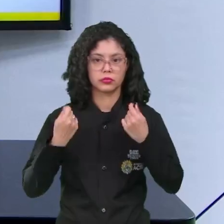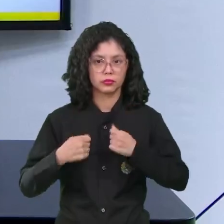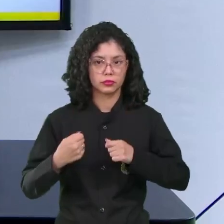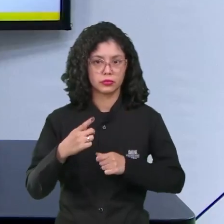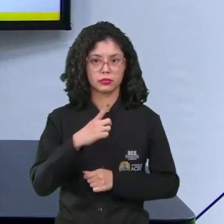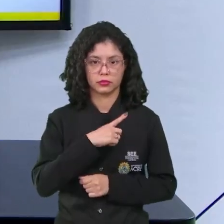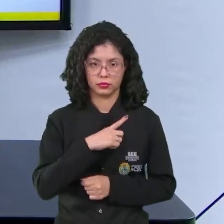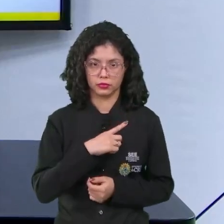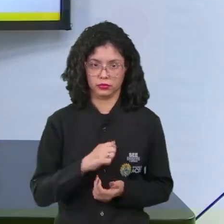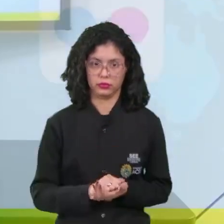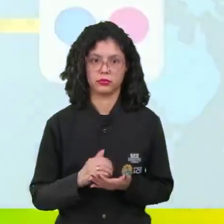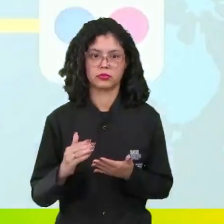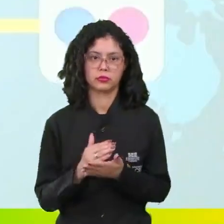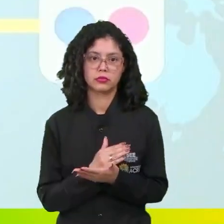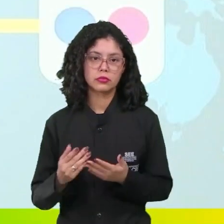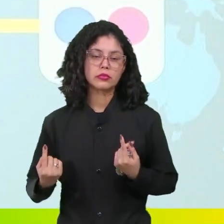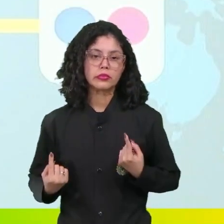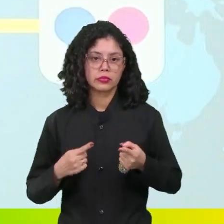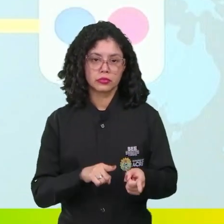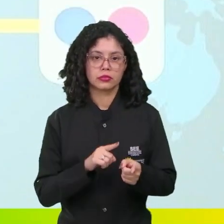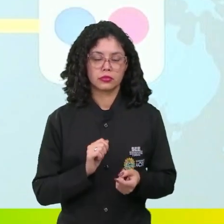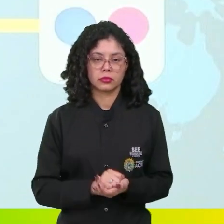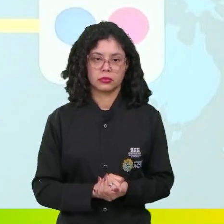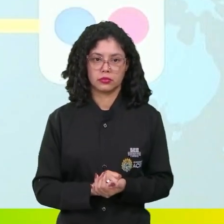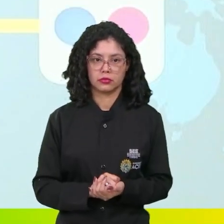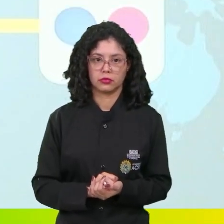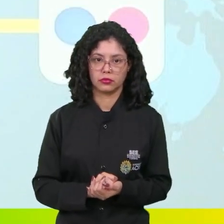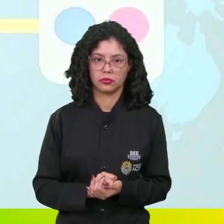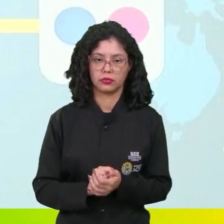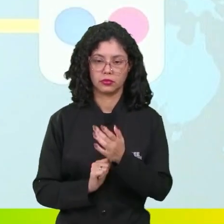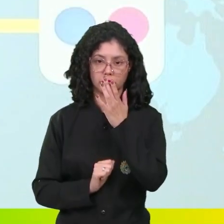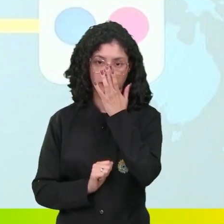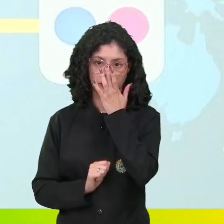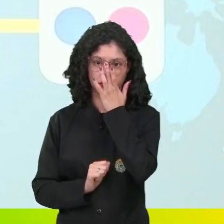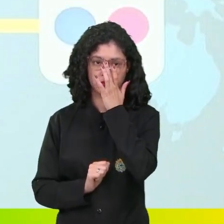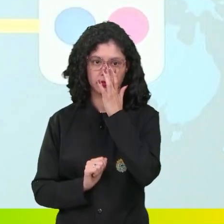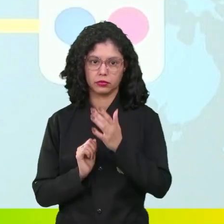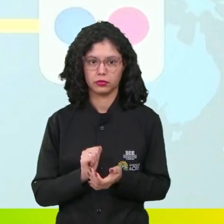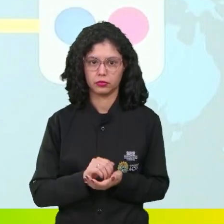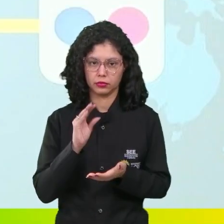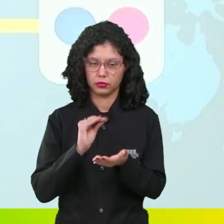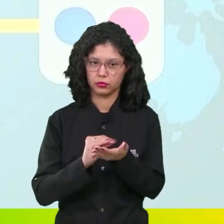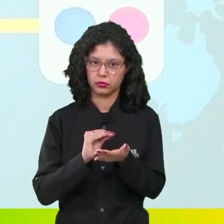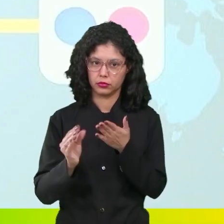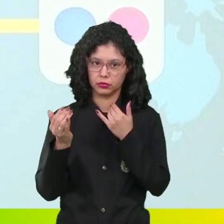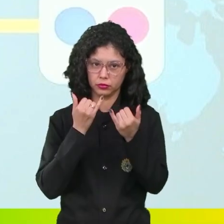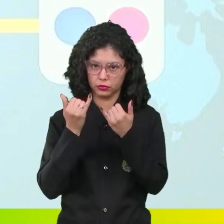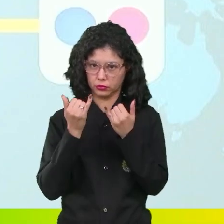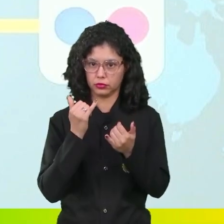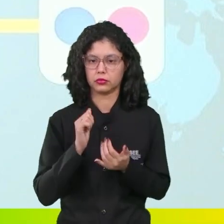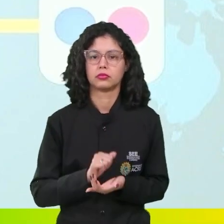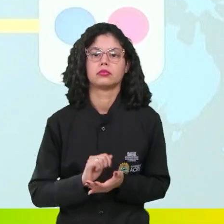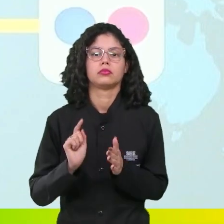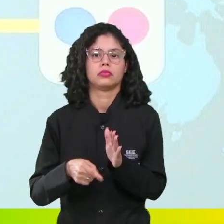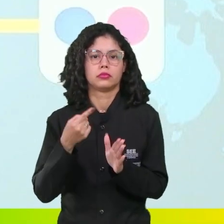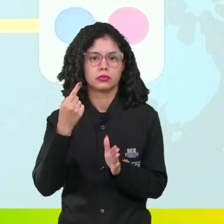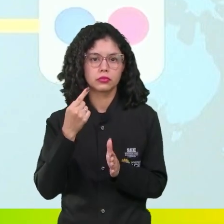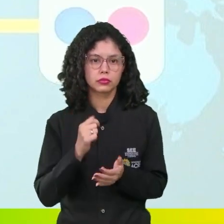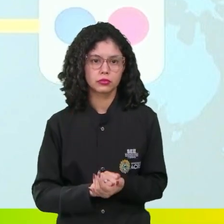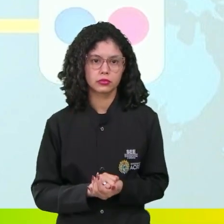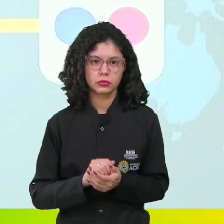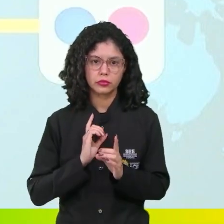trouxe aí alguns desafios para vocês verem, tá? Frente à desinformação. O primeiro aí